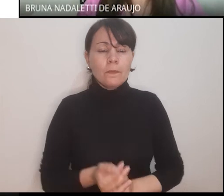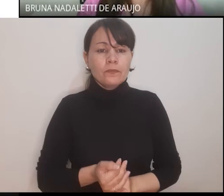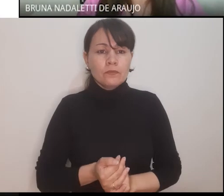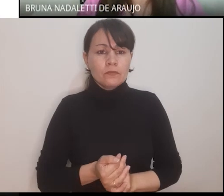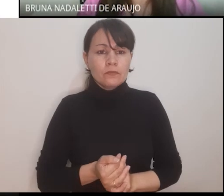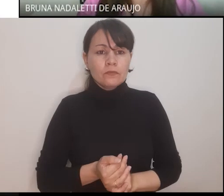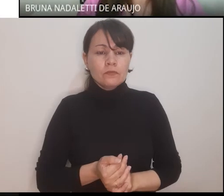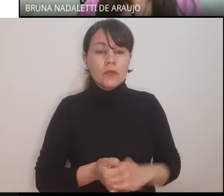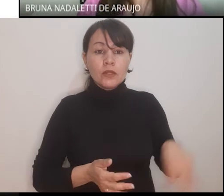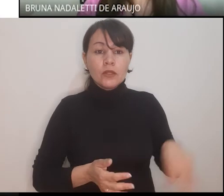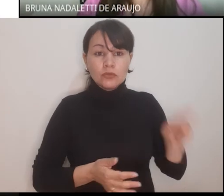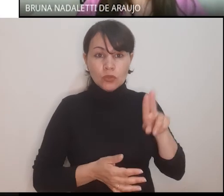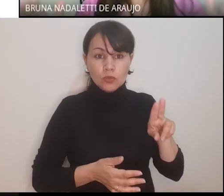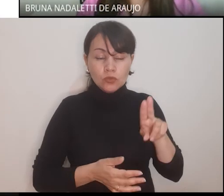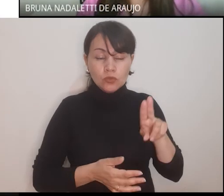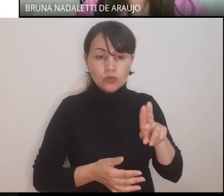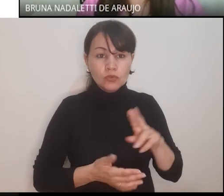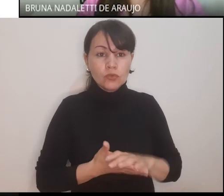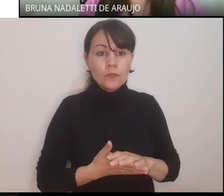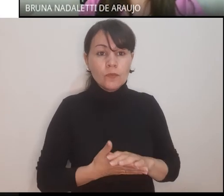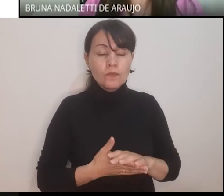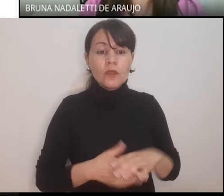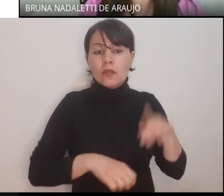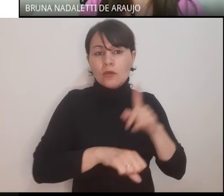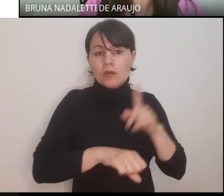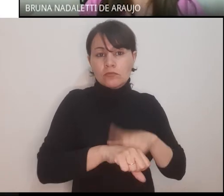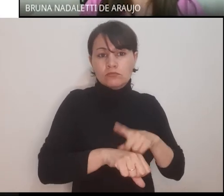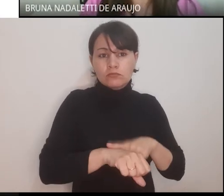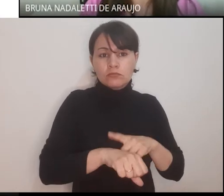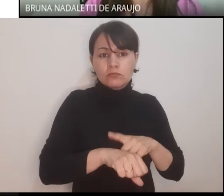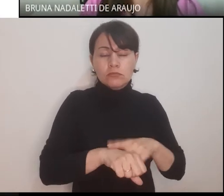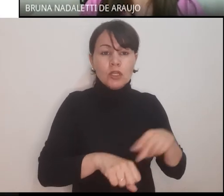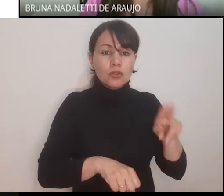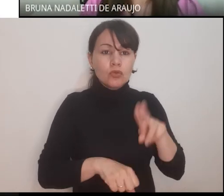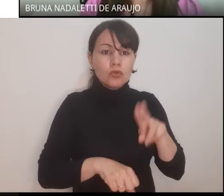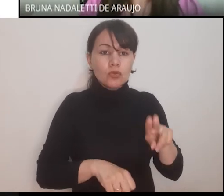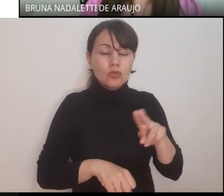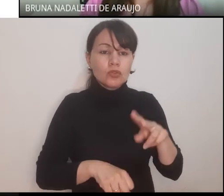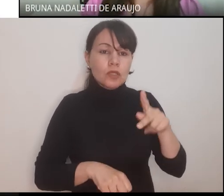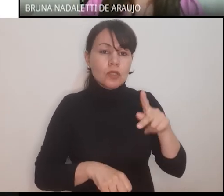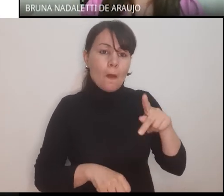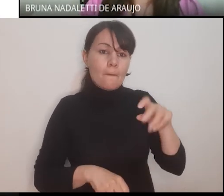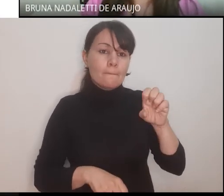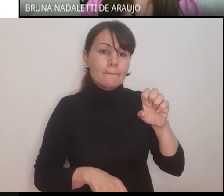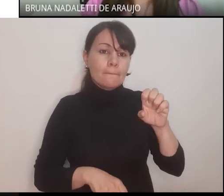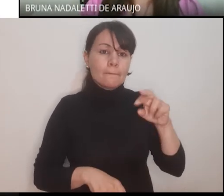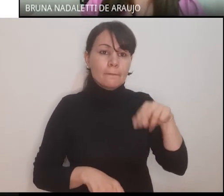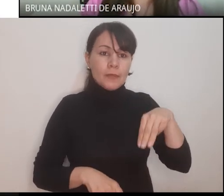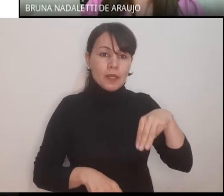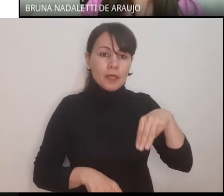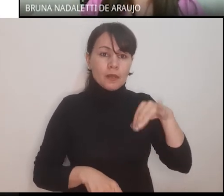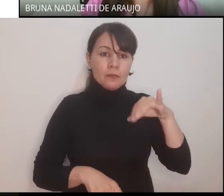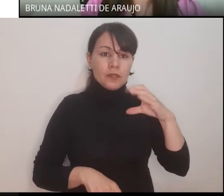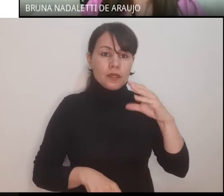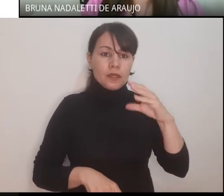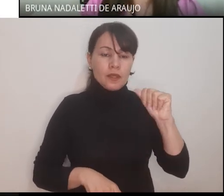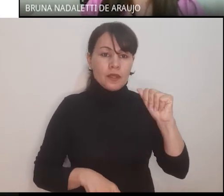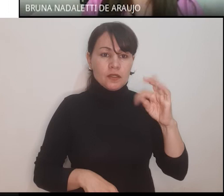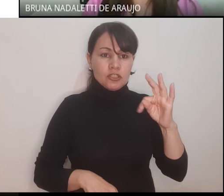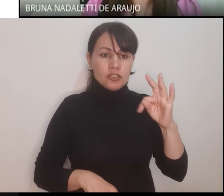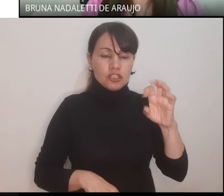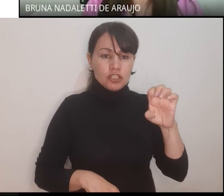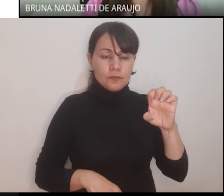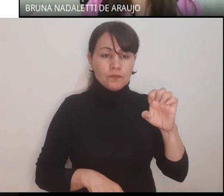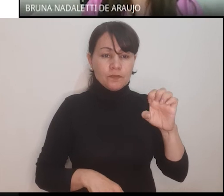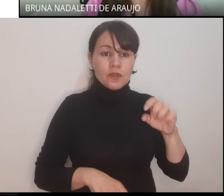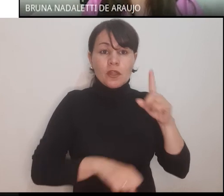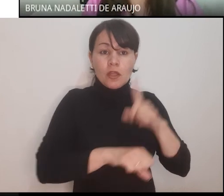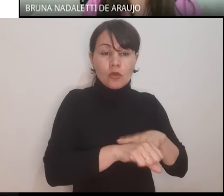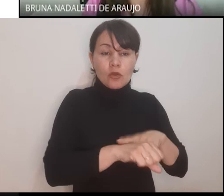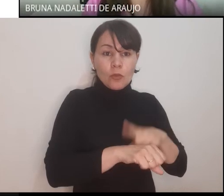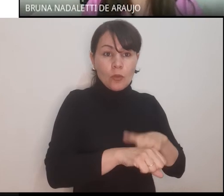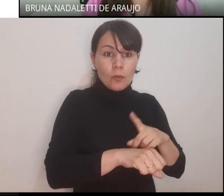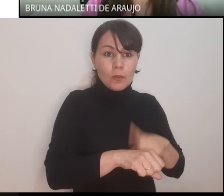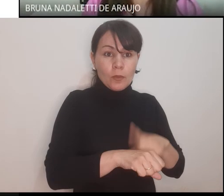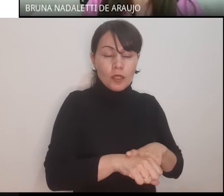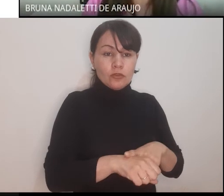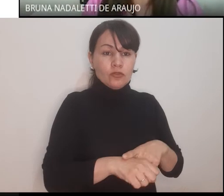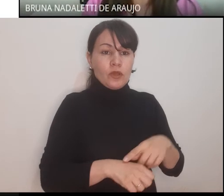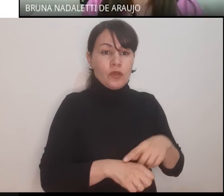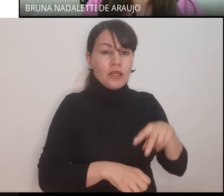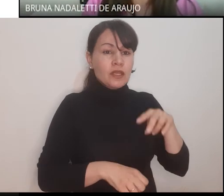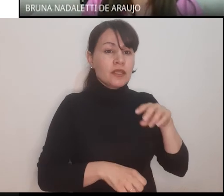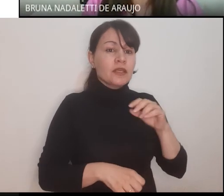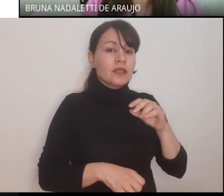condição usual, e então, neste momento, usa o permicate. Porém, nós temos as condições em que a fístula se torna